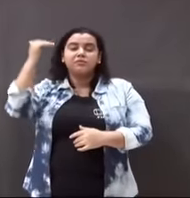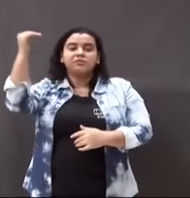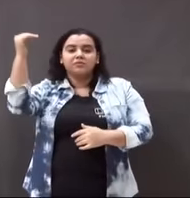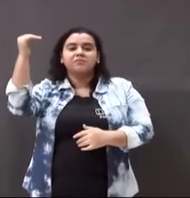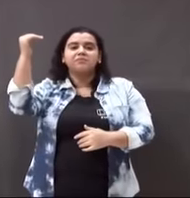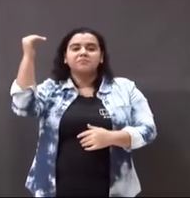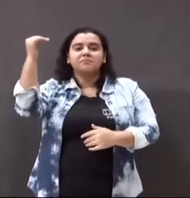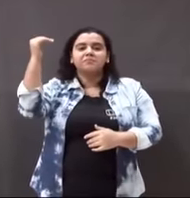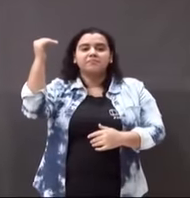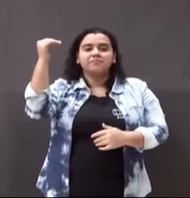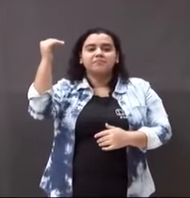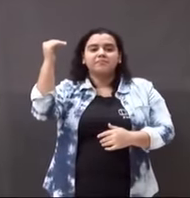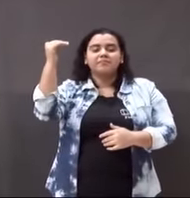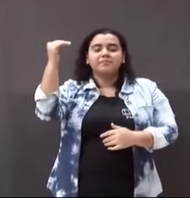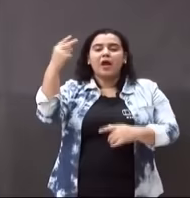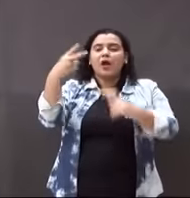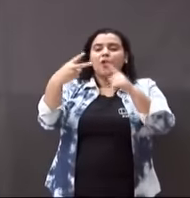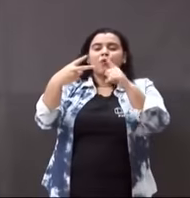Tô no número 2.